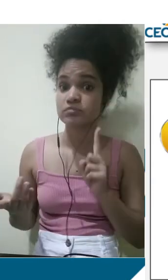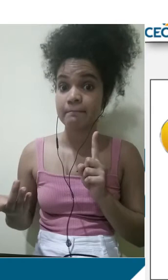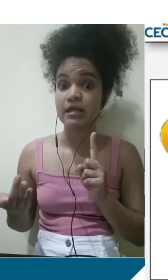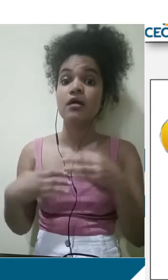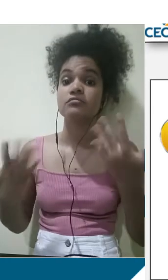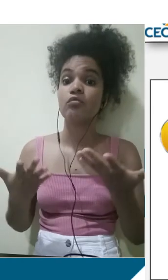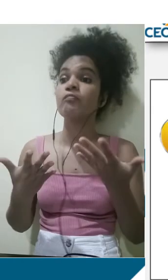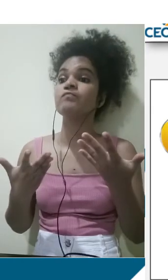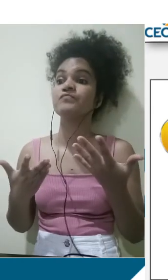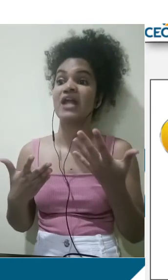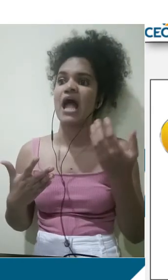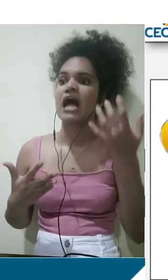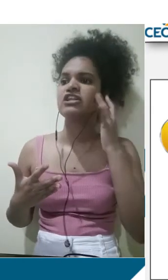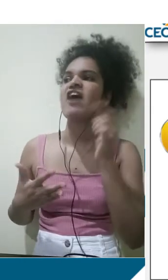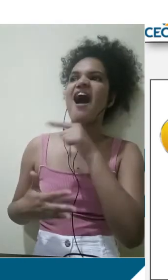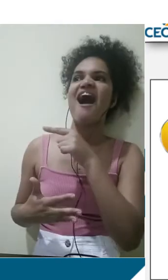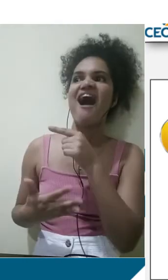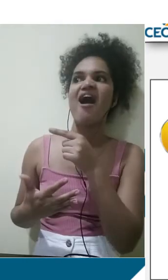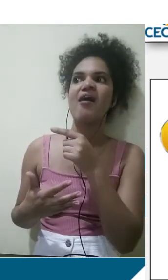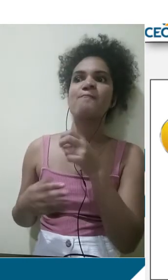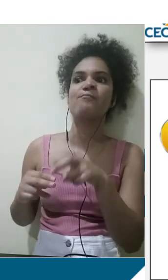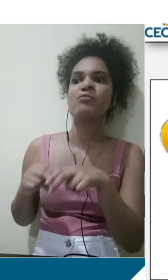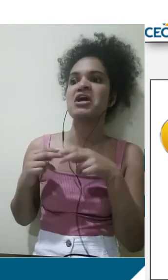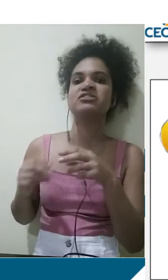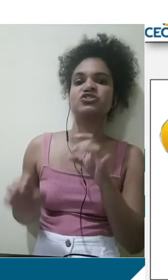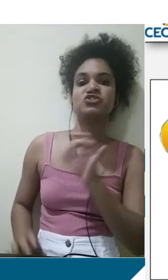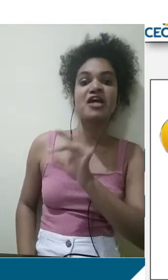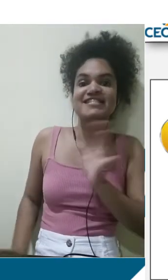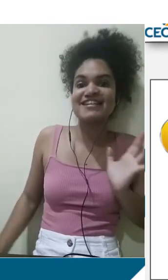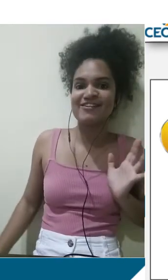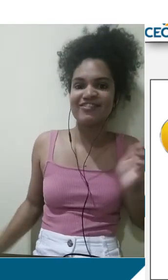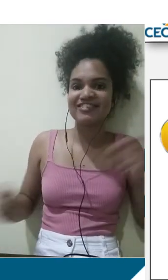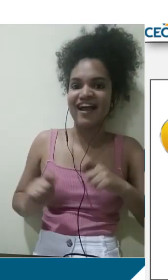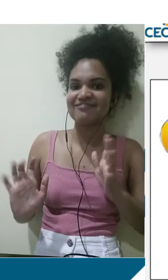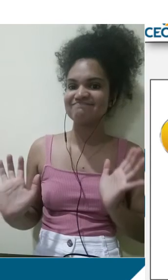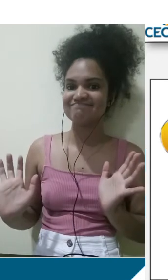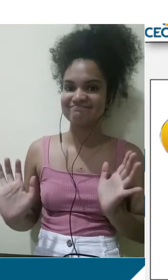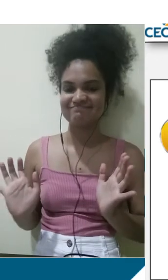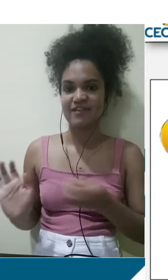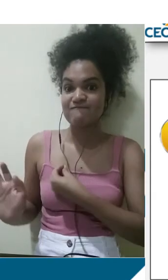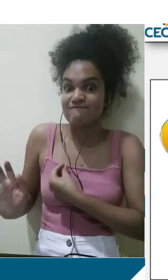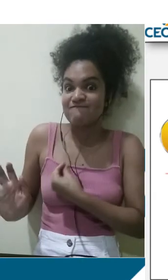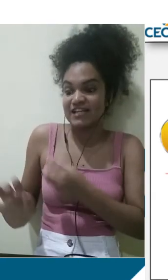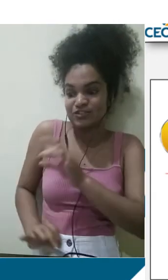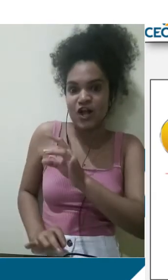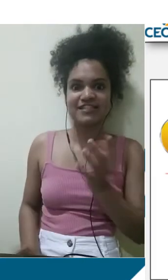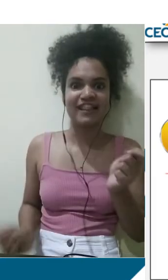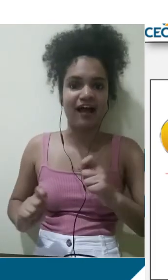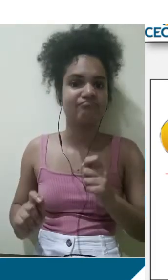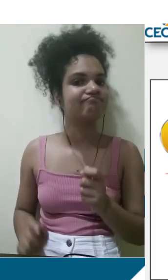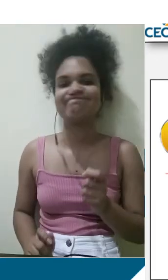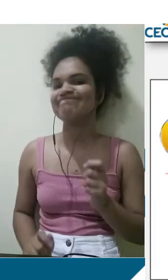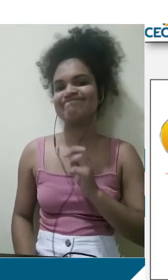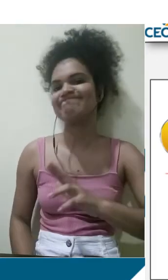micro-organismos, a presença deles era atribuída à geração espontânea através de um princípio ativo. O próprio John